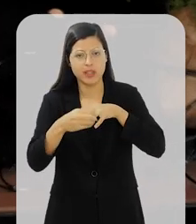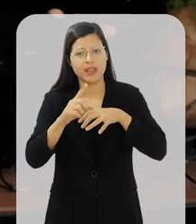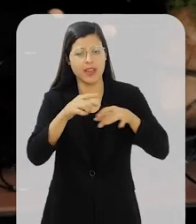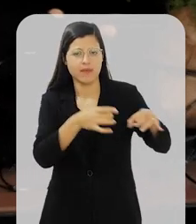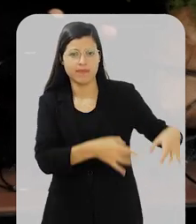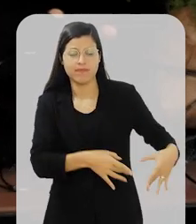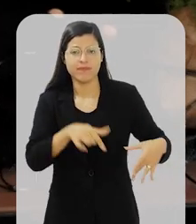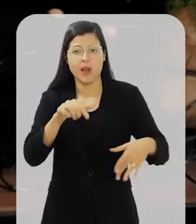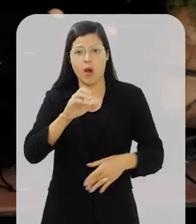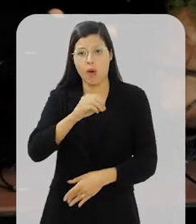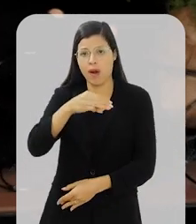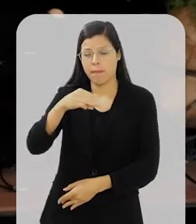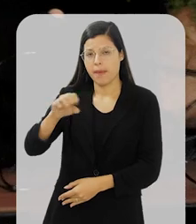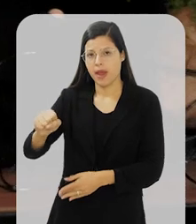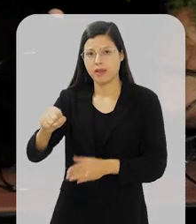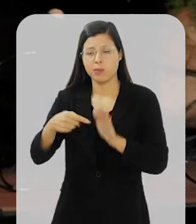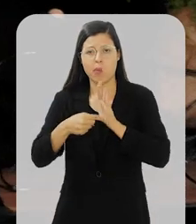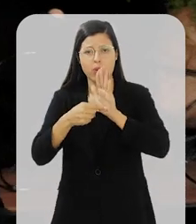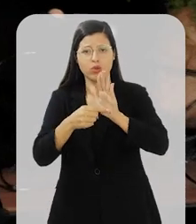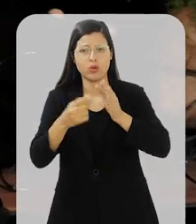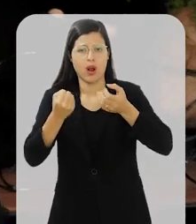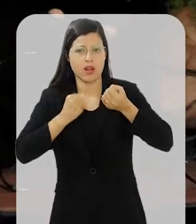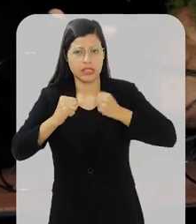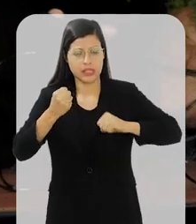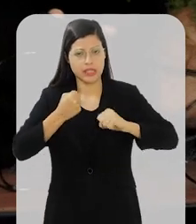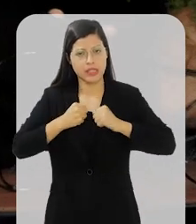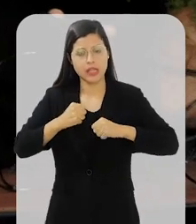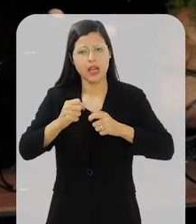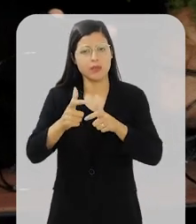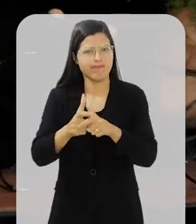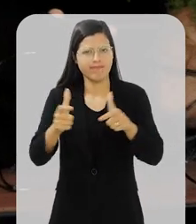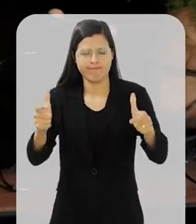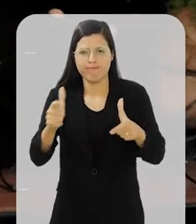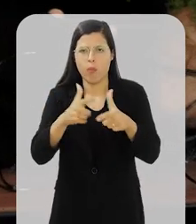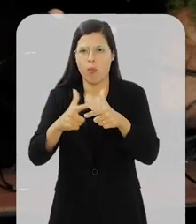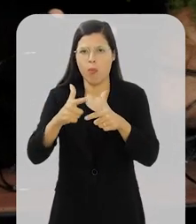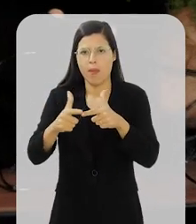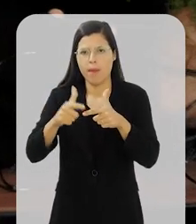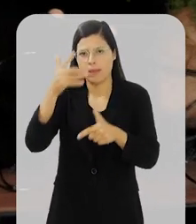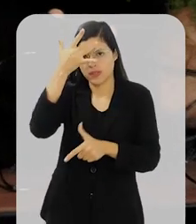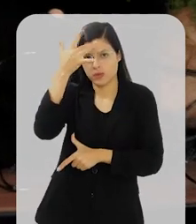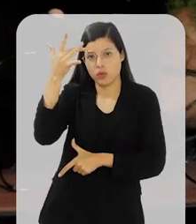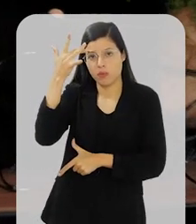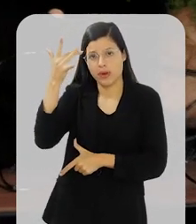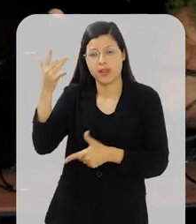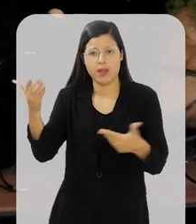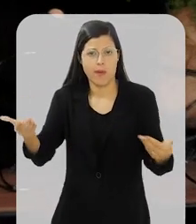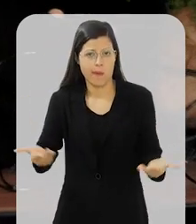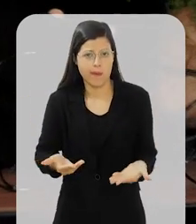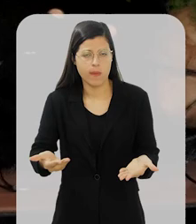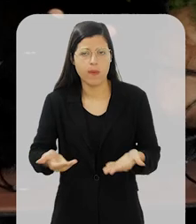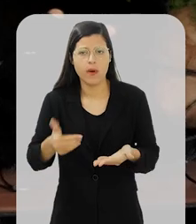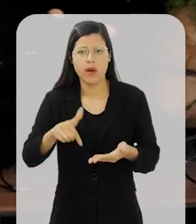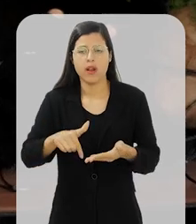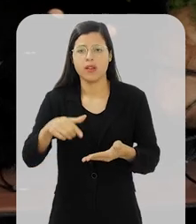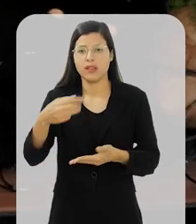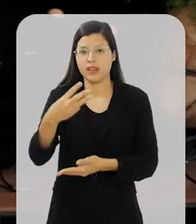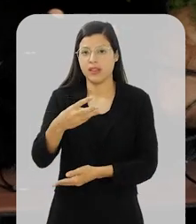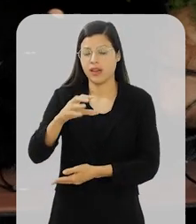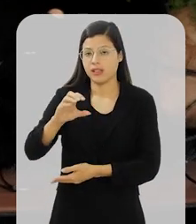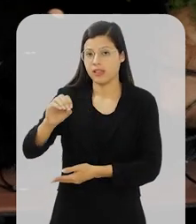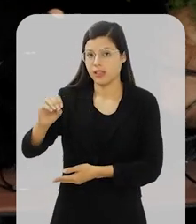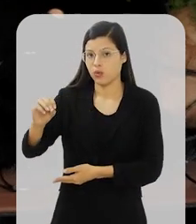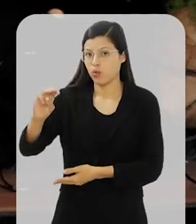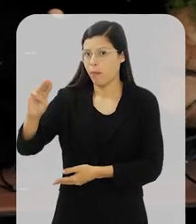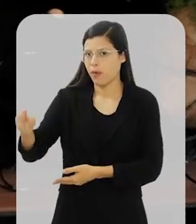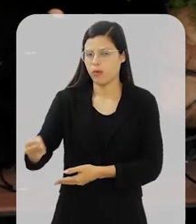Saúde apontou a ansiedade como um dos maiores problemas de saúde mental da atualidade, atingindo 300